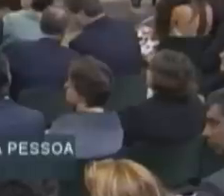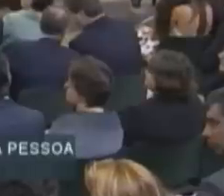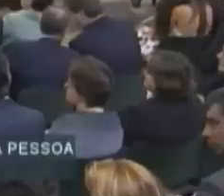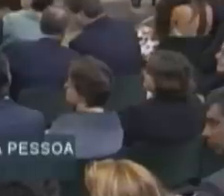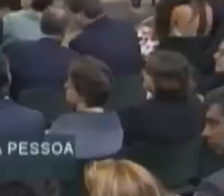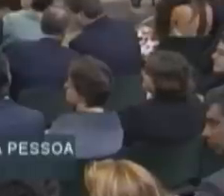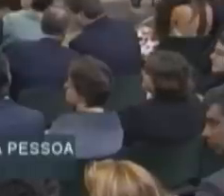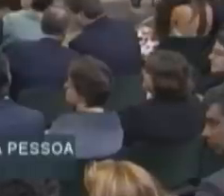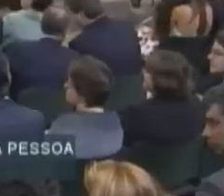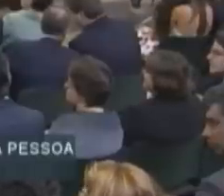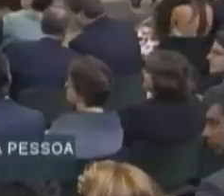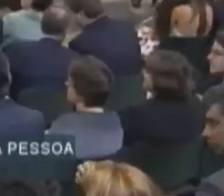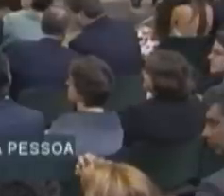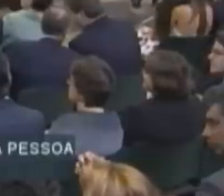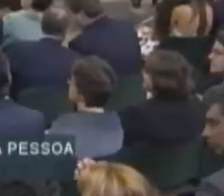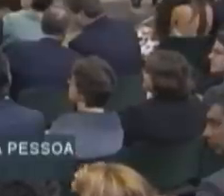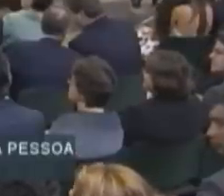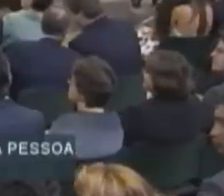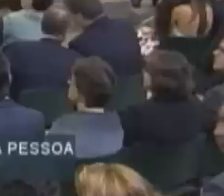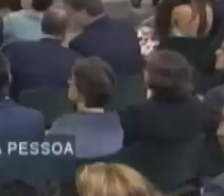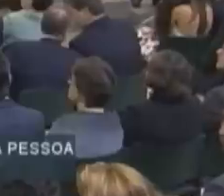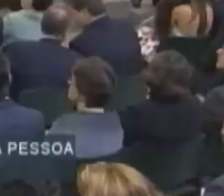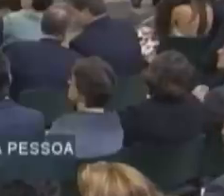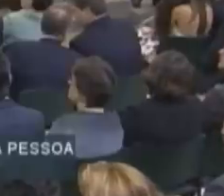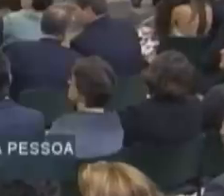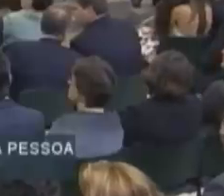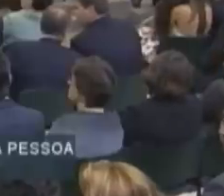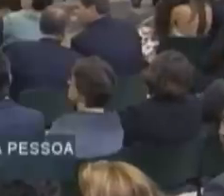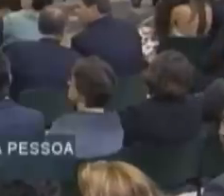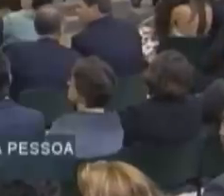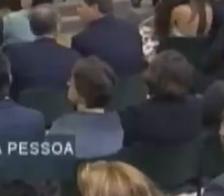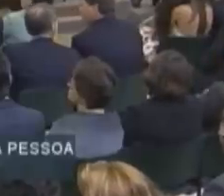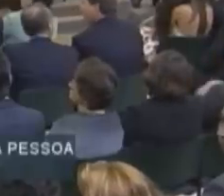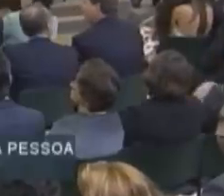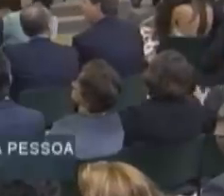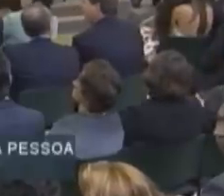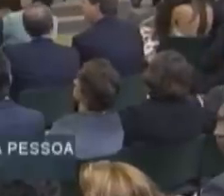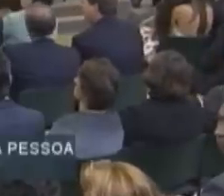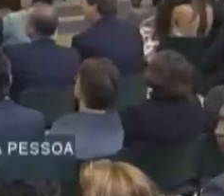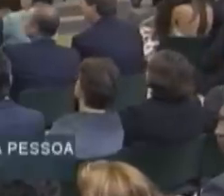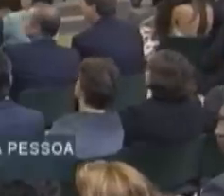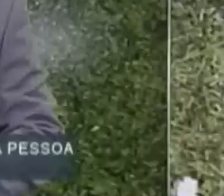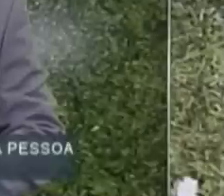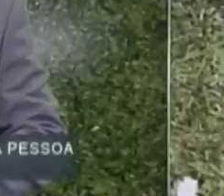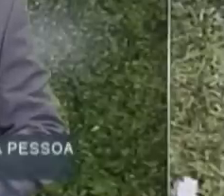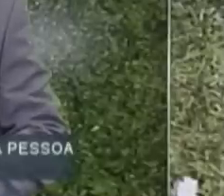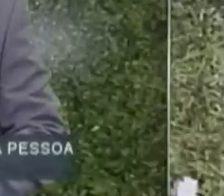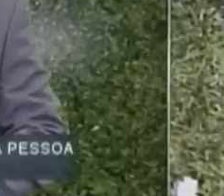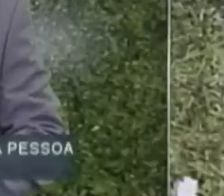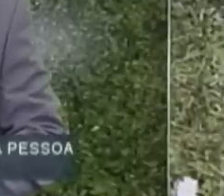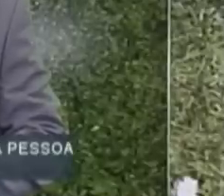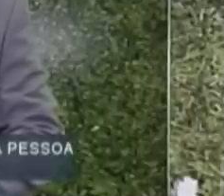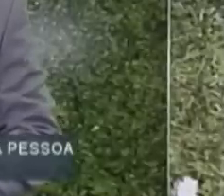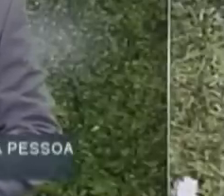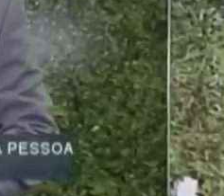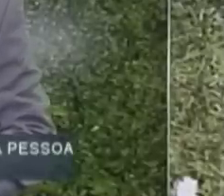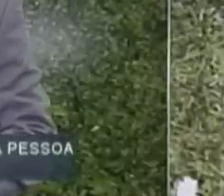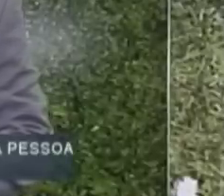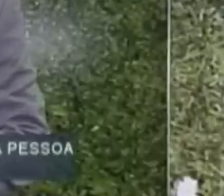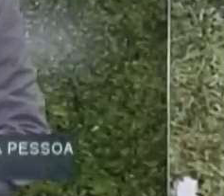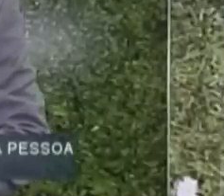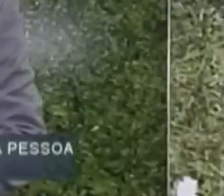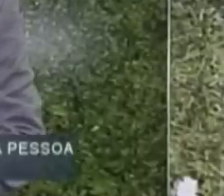da escola, garantindo a permanência, o acesso ao ensino superior, agora é a hora de